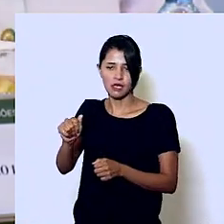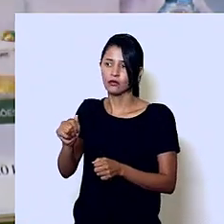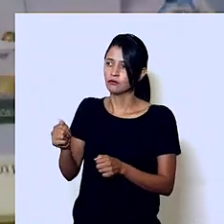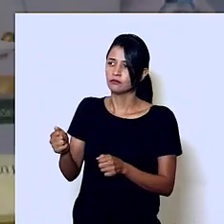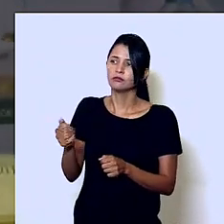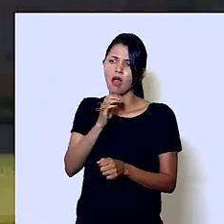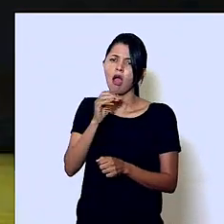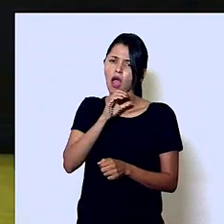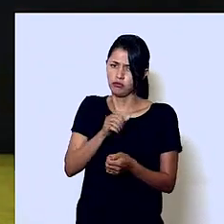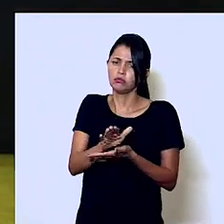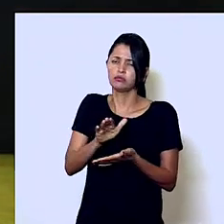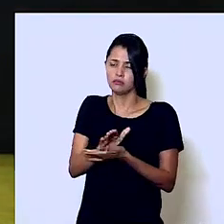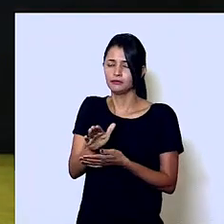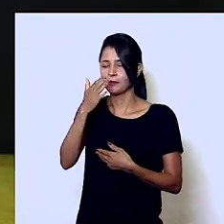Obrigado.